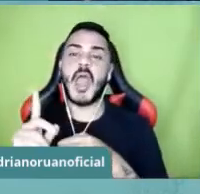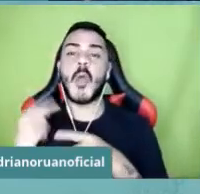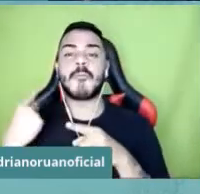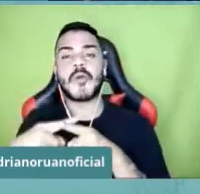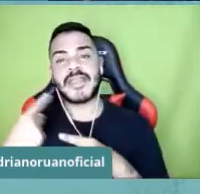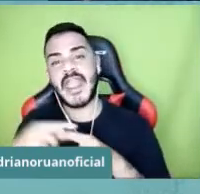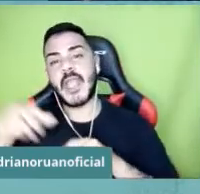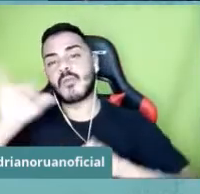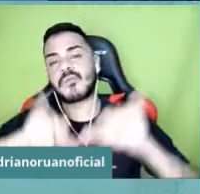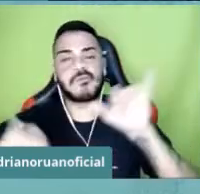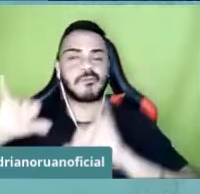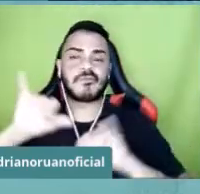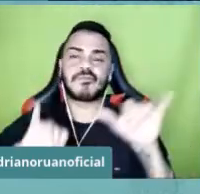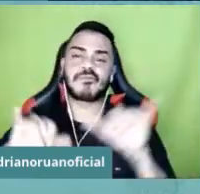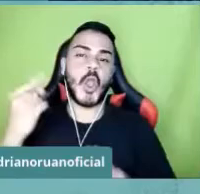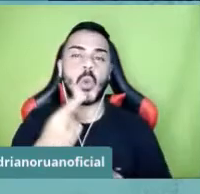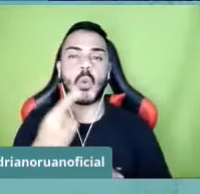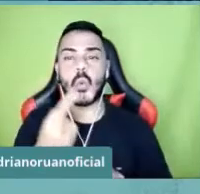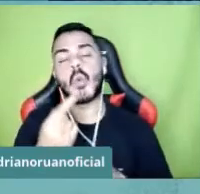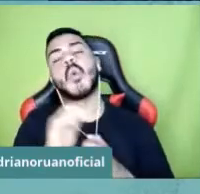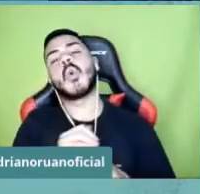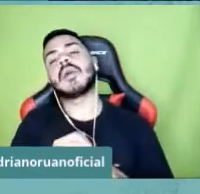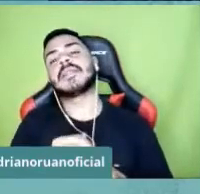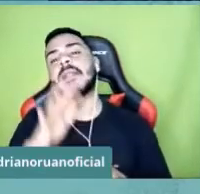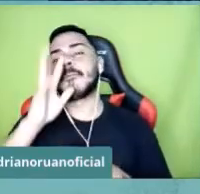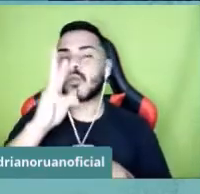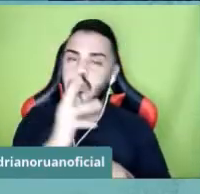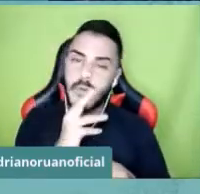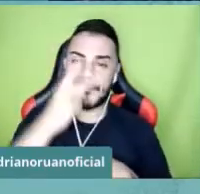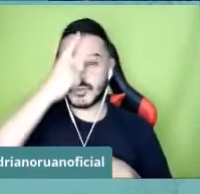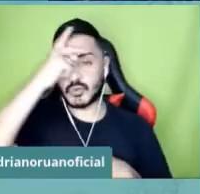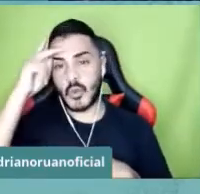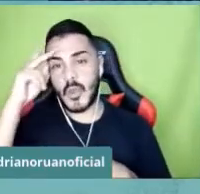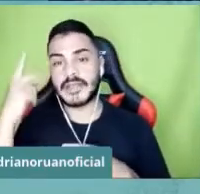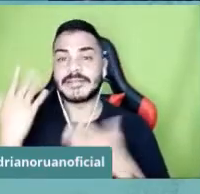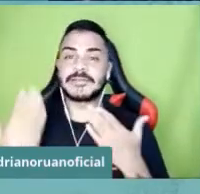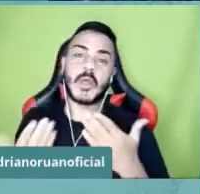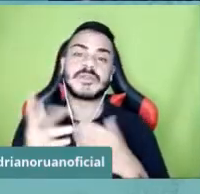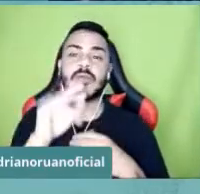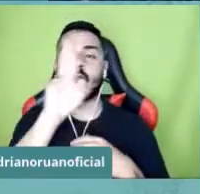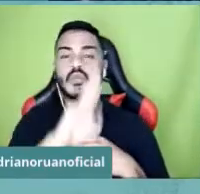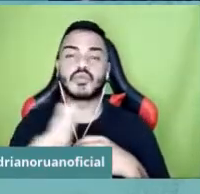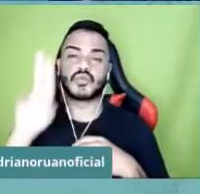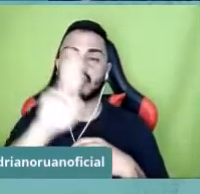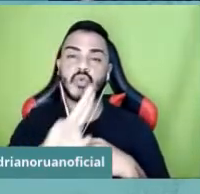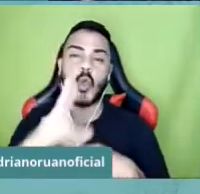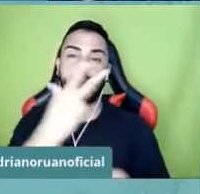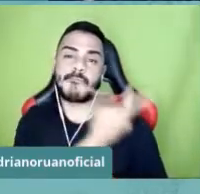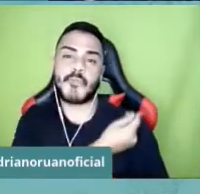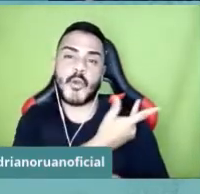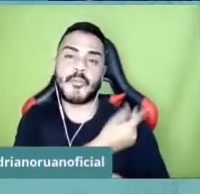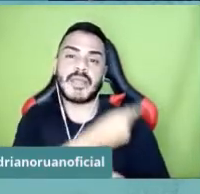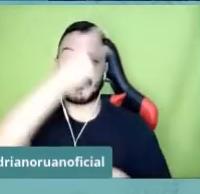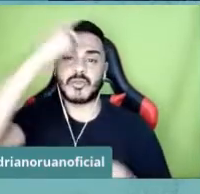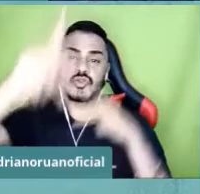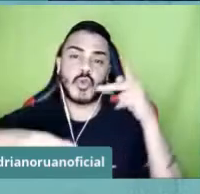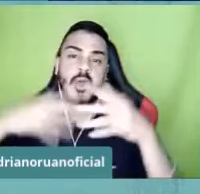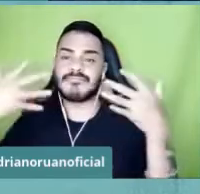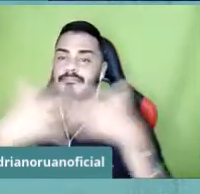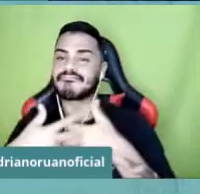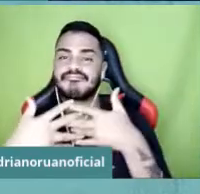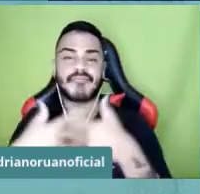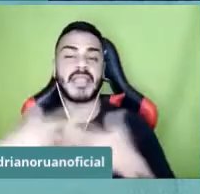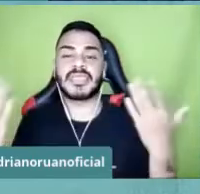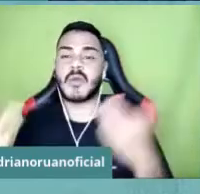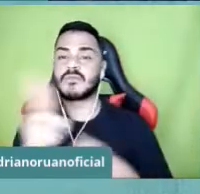1 são estudos em um número muito pequeno de pessoas, ou seja, você usou aquele imunizante naquelas pessoas, não funcionou, então você não